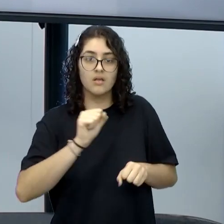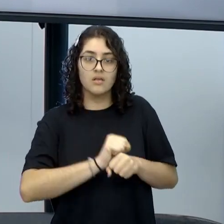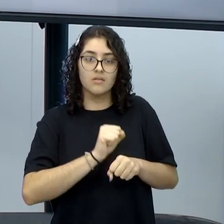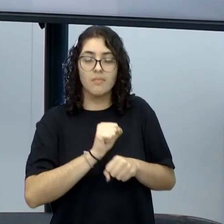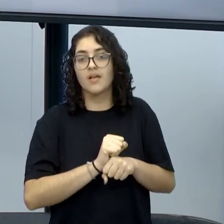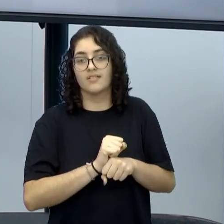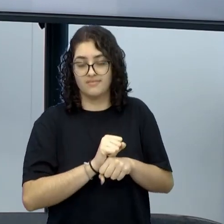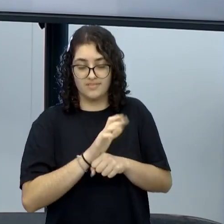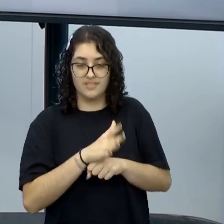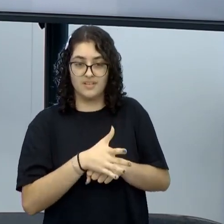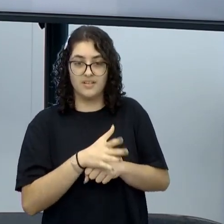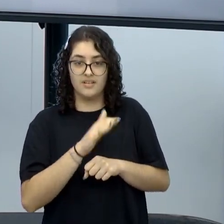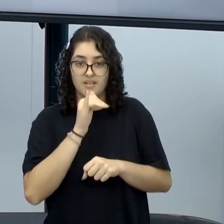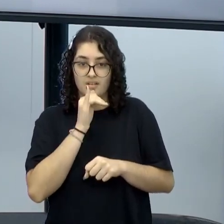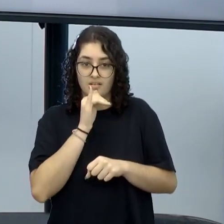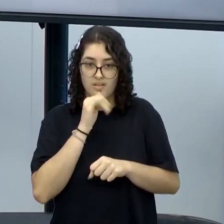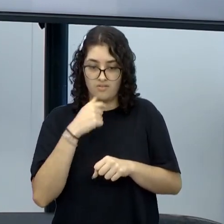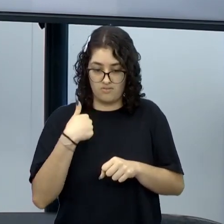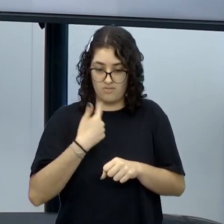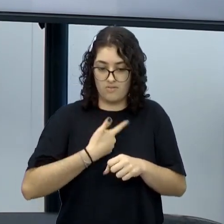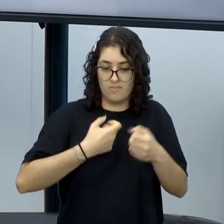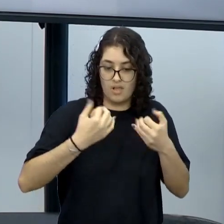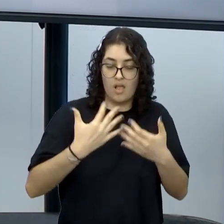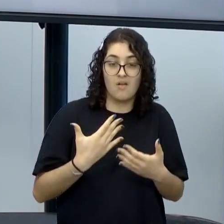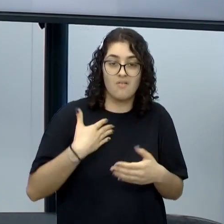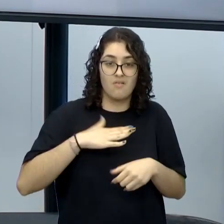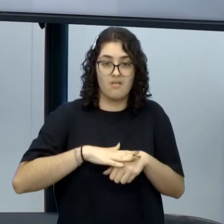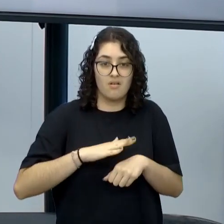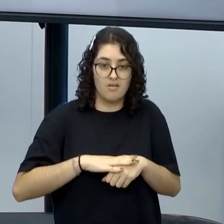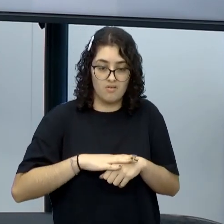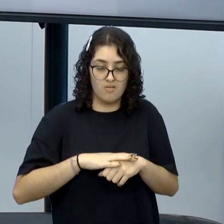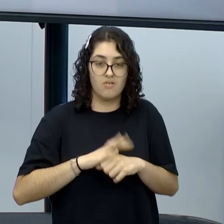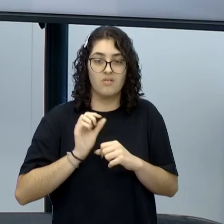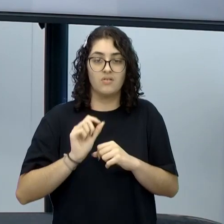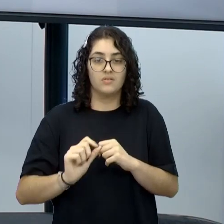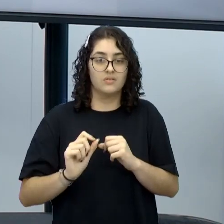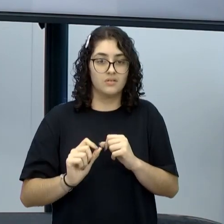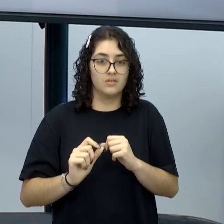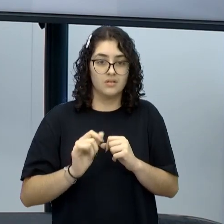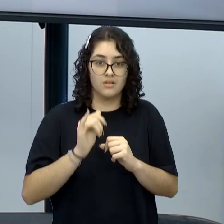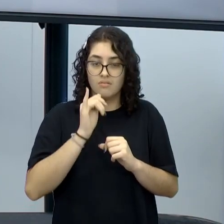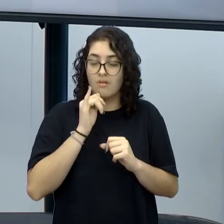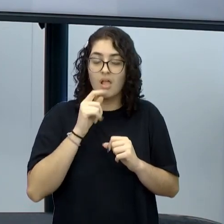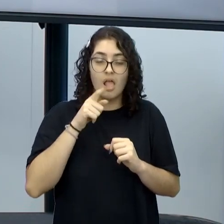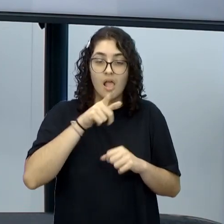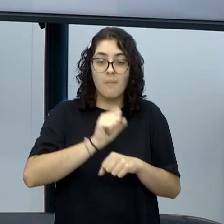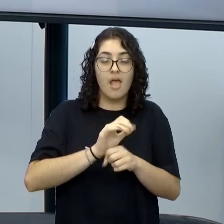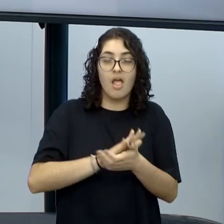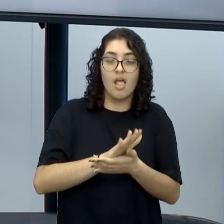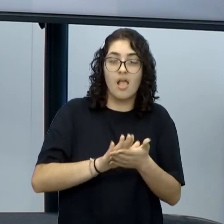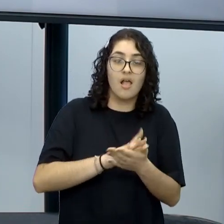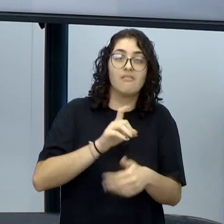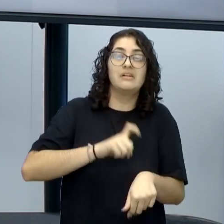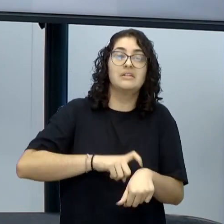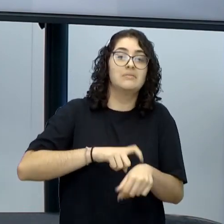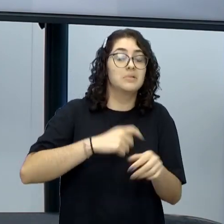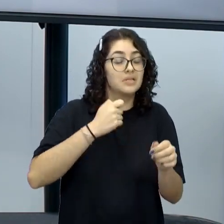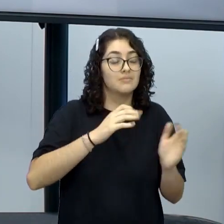aquilo. Quando a gente fala sobre a nossa ação, a gente está fazendo processos que a gente não está dando tempo para esse